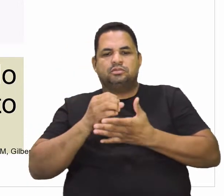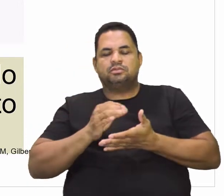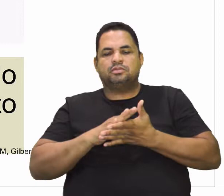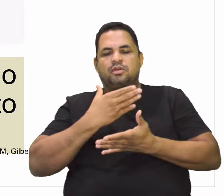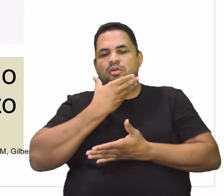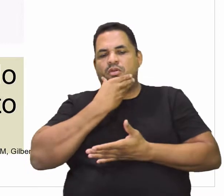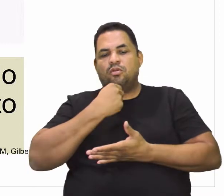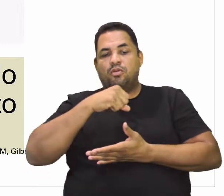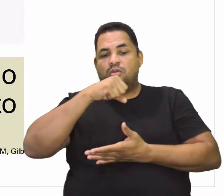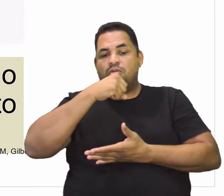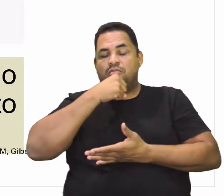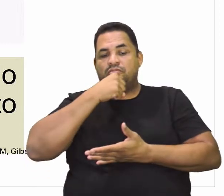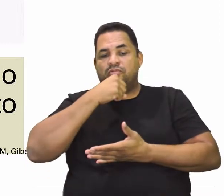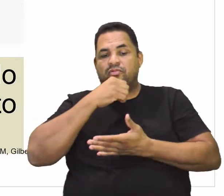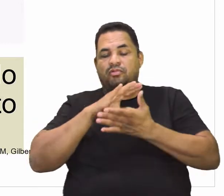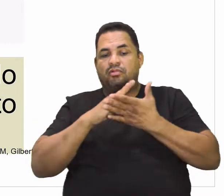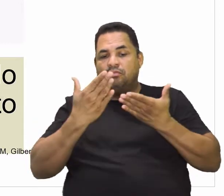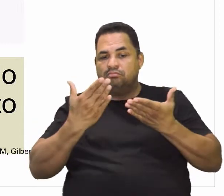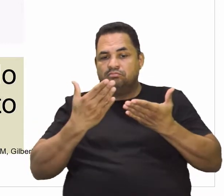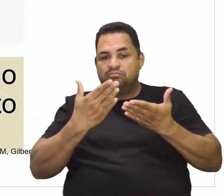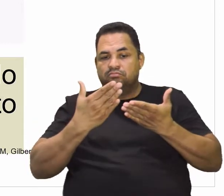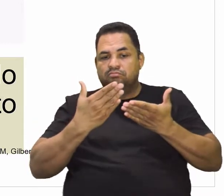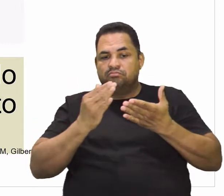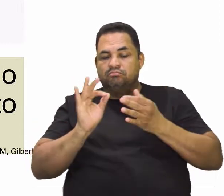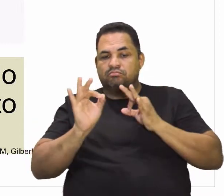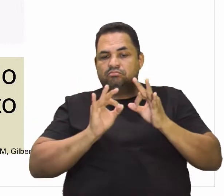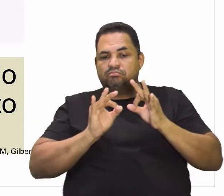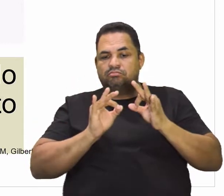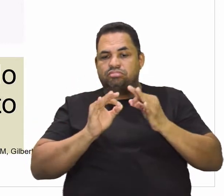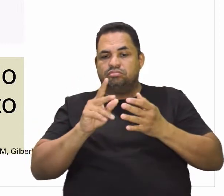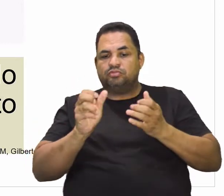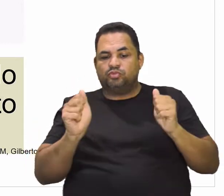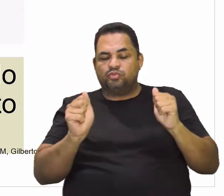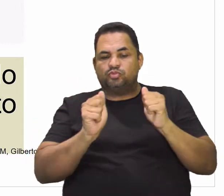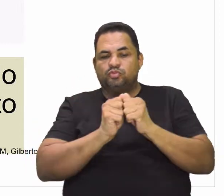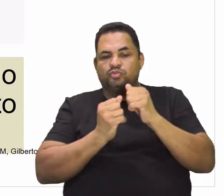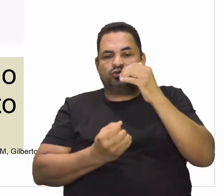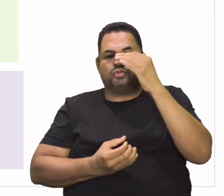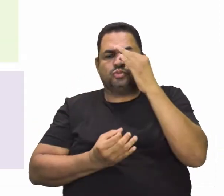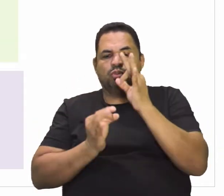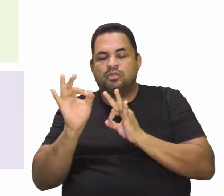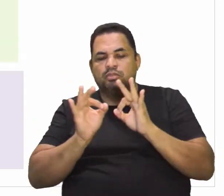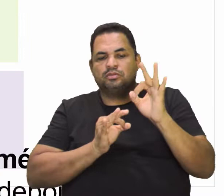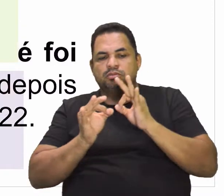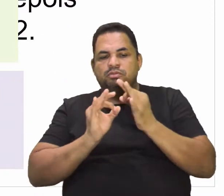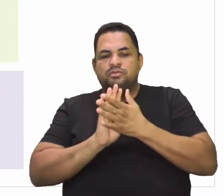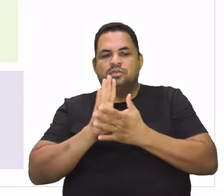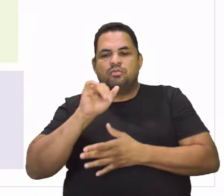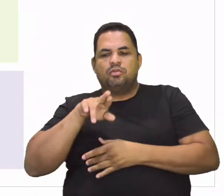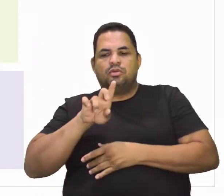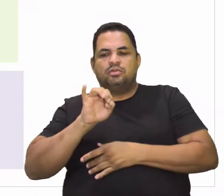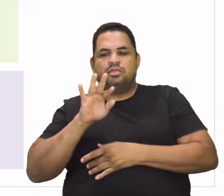politeísta. De uma hora para outra, seu avô e ele vão criar o monoteísmo.